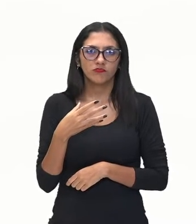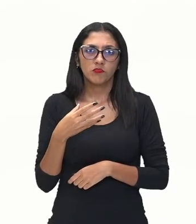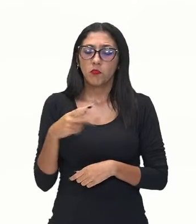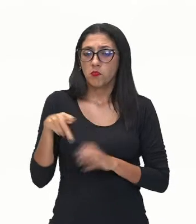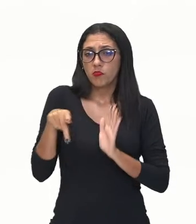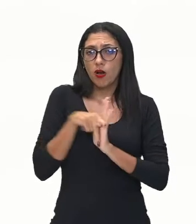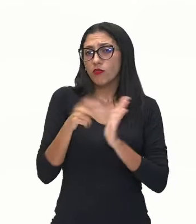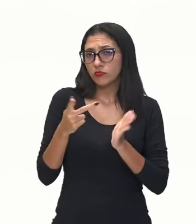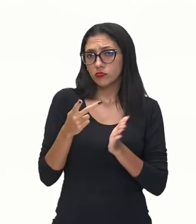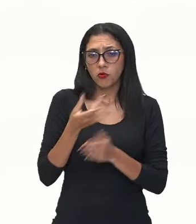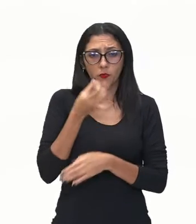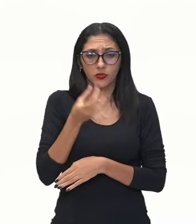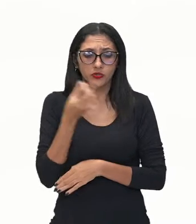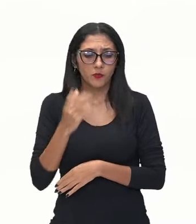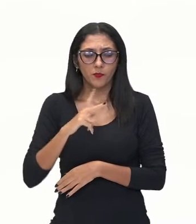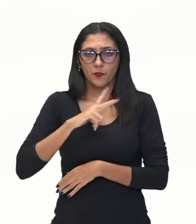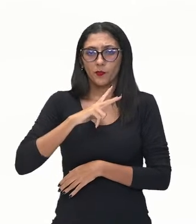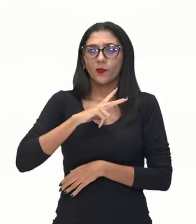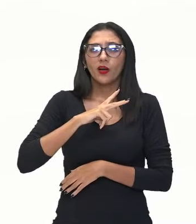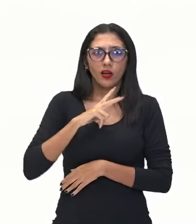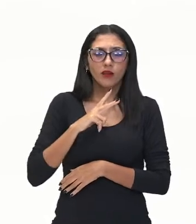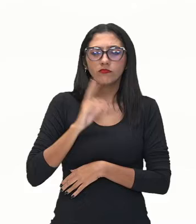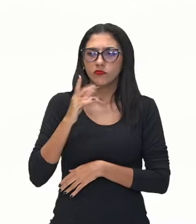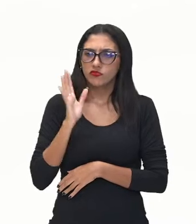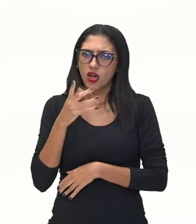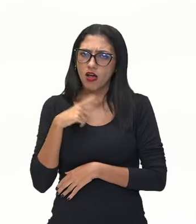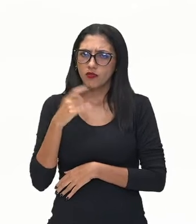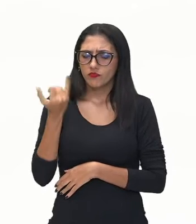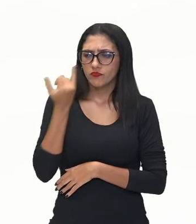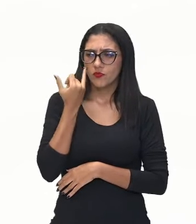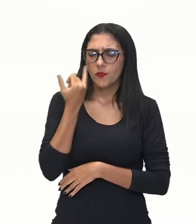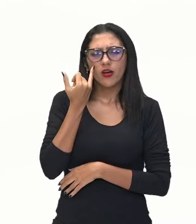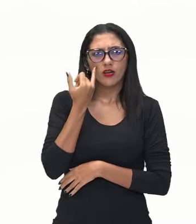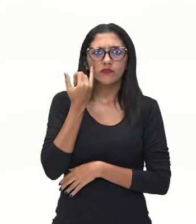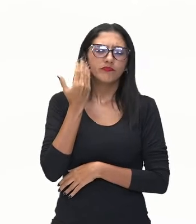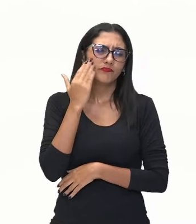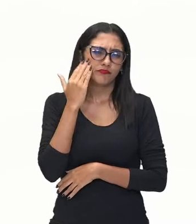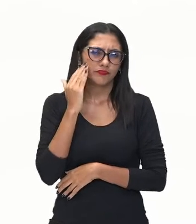conclusões, né, através desses elementos que eu já tenho.